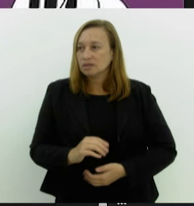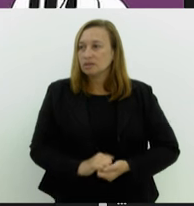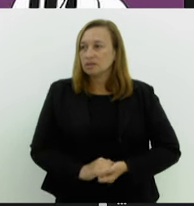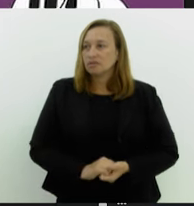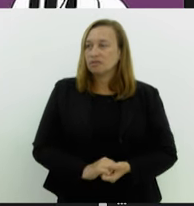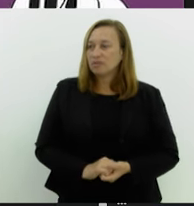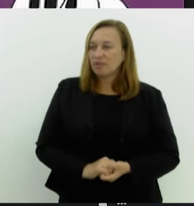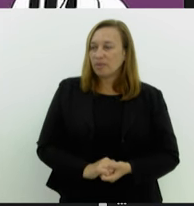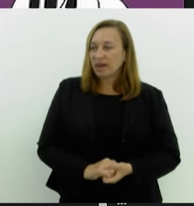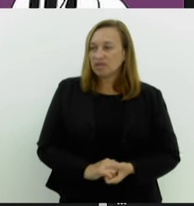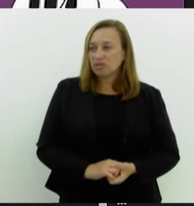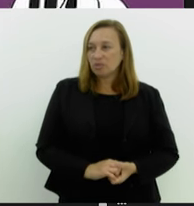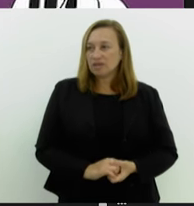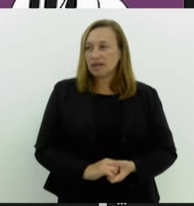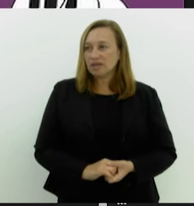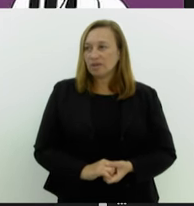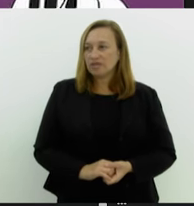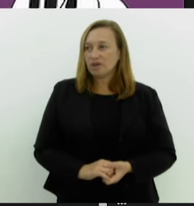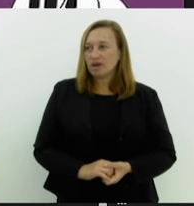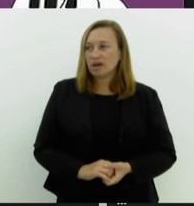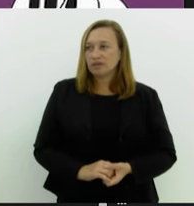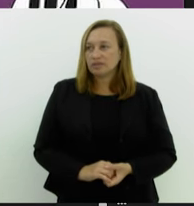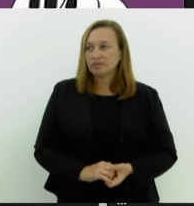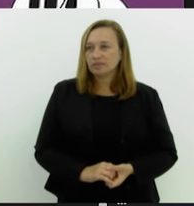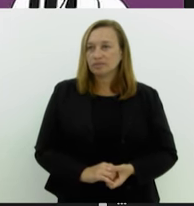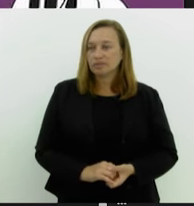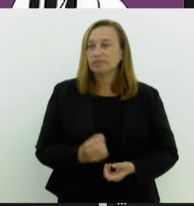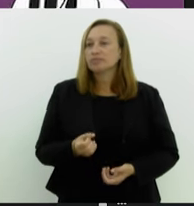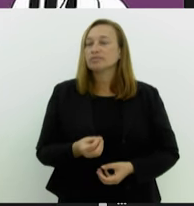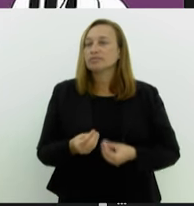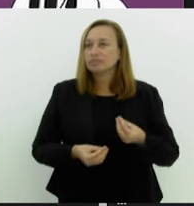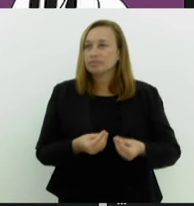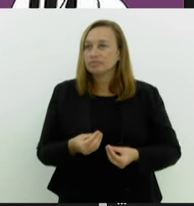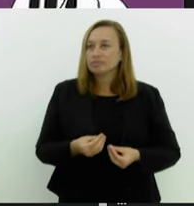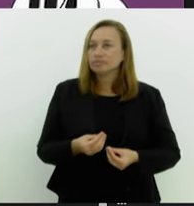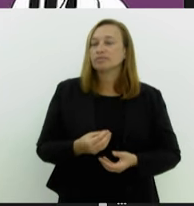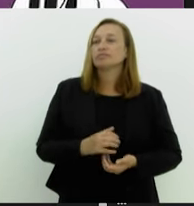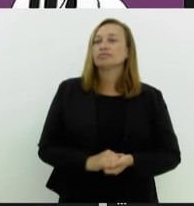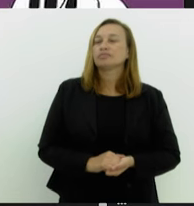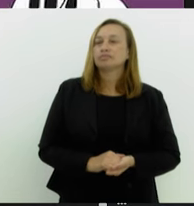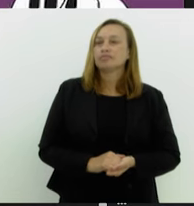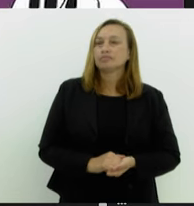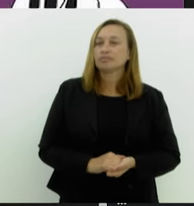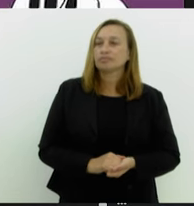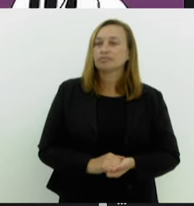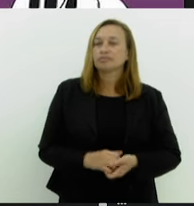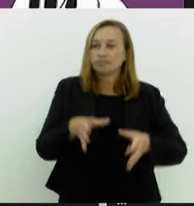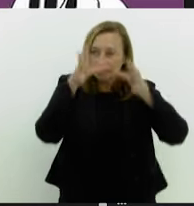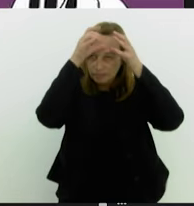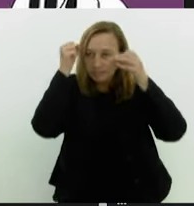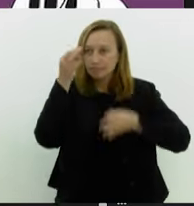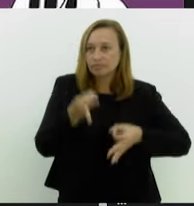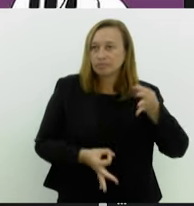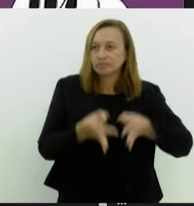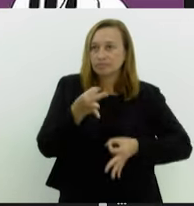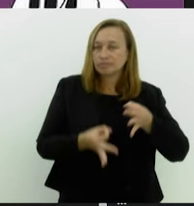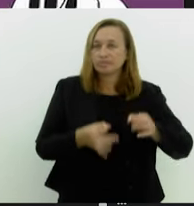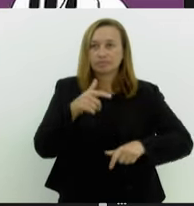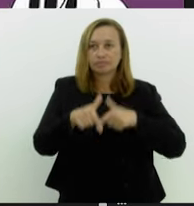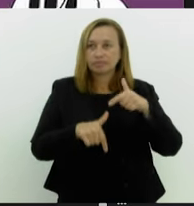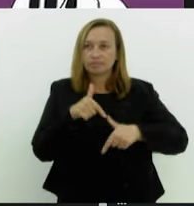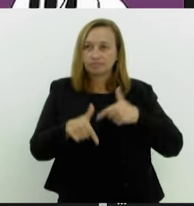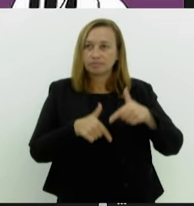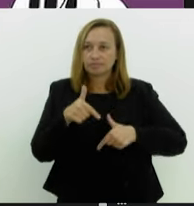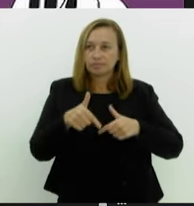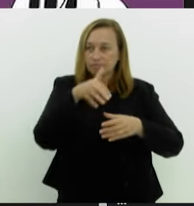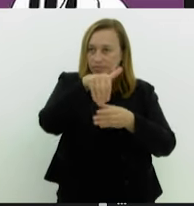e como que será as eleições de 2024 considerando os regramentos que o Tribunal Superior de Trabalho Tribunal Superior